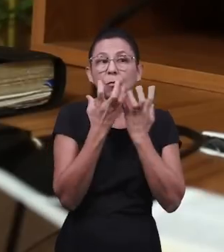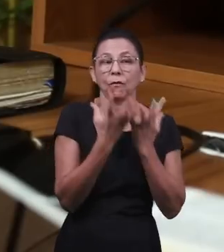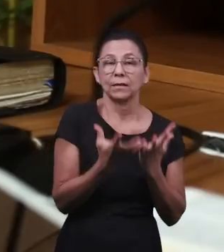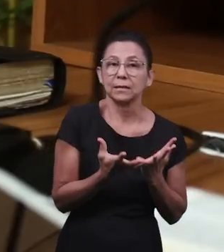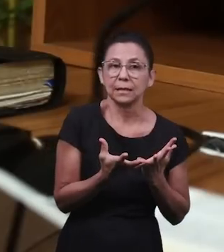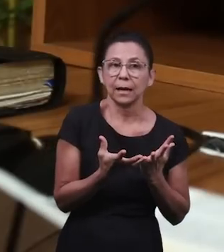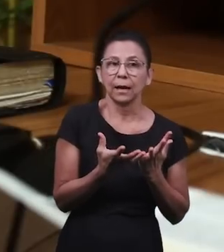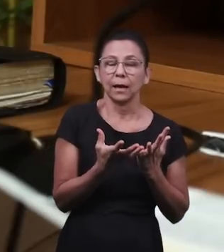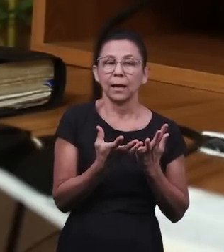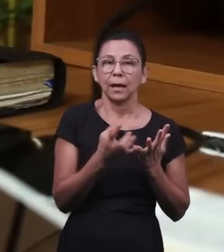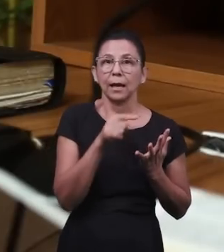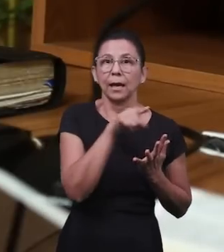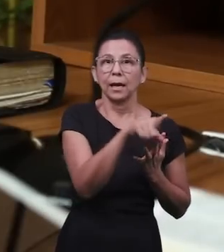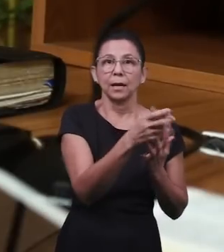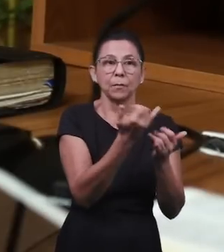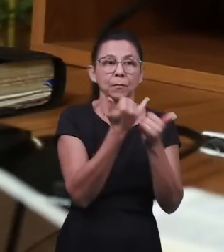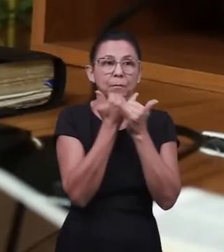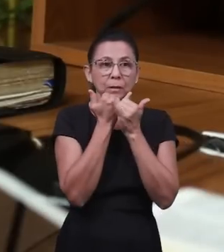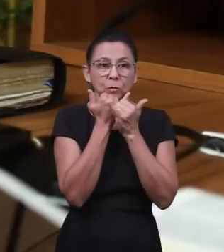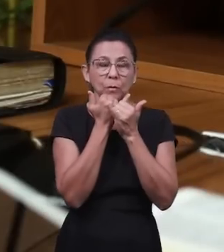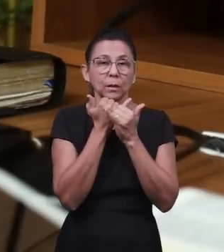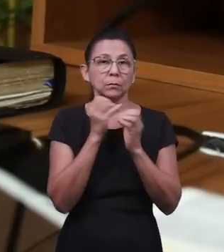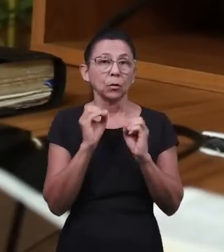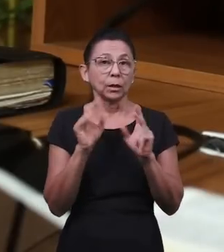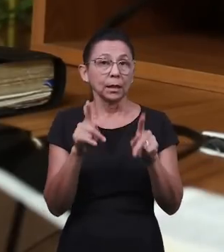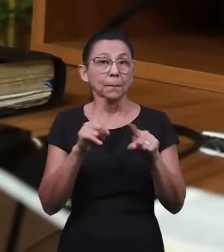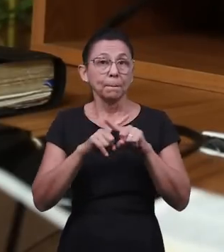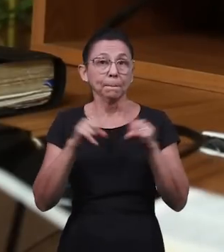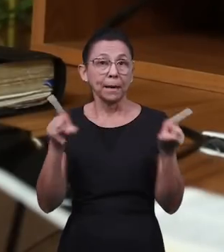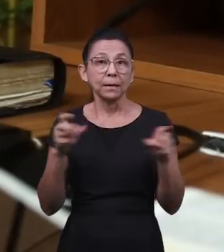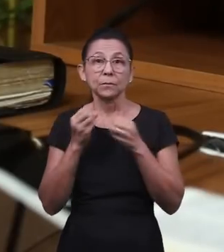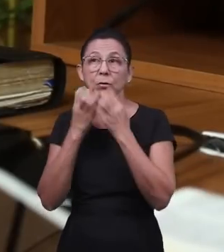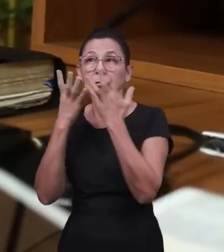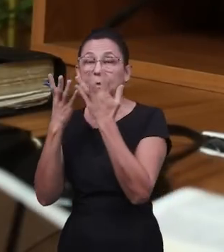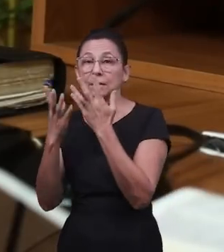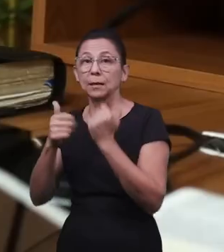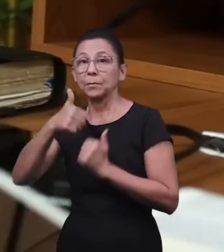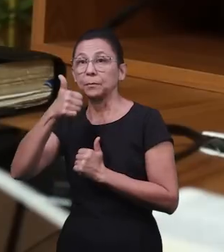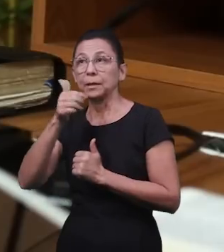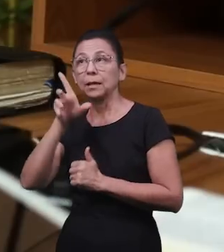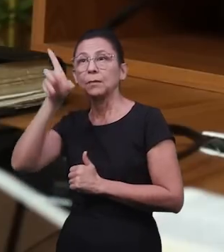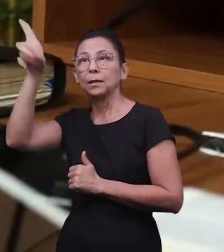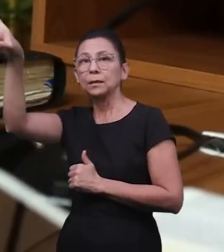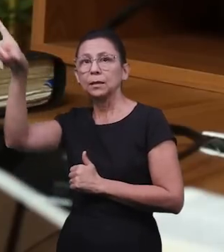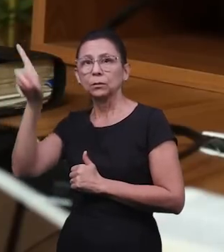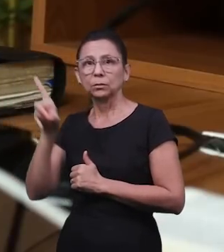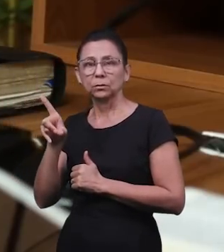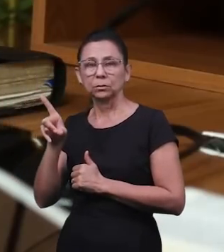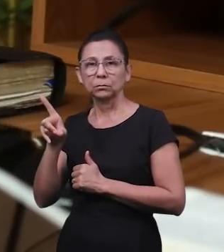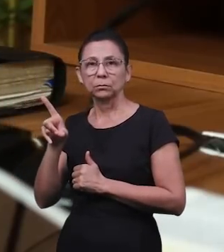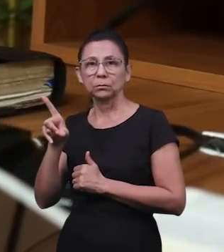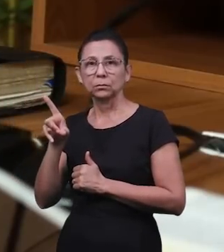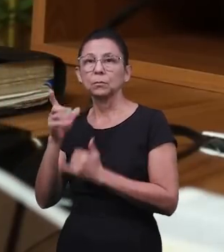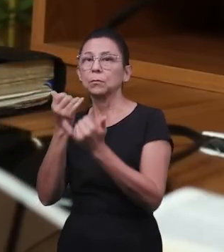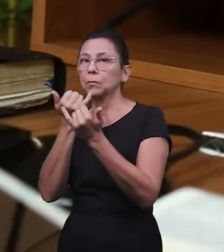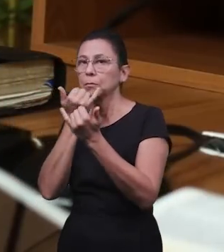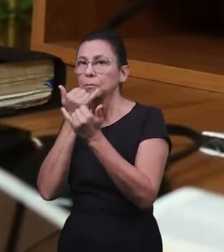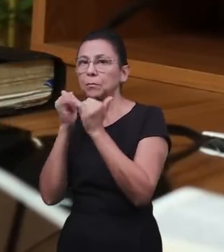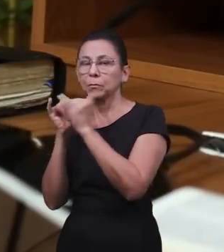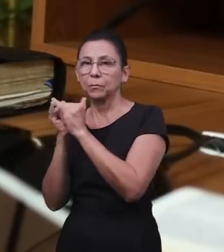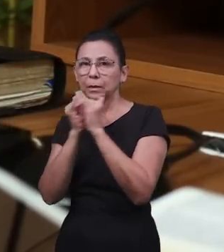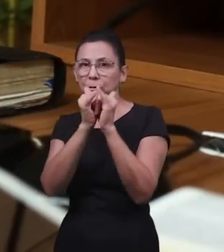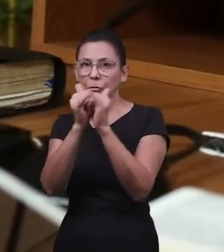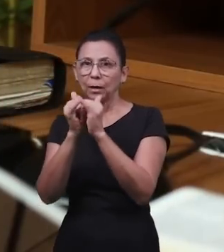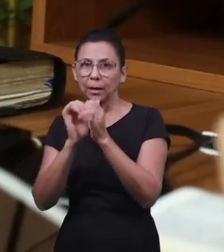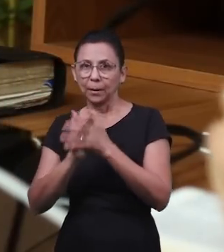confissão não pode ser meras palavras. Confessar. Eu lembro sempre do caso de Manassés.